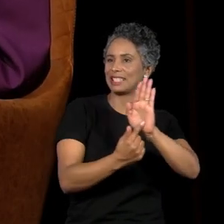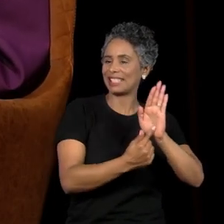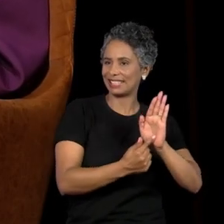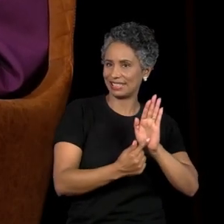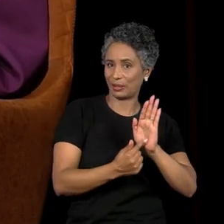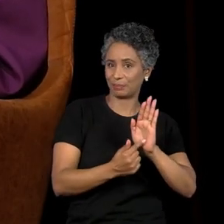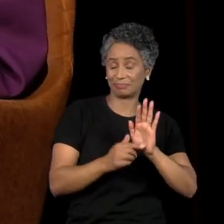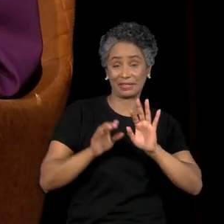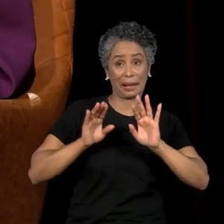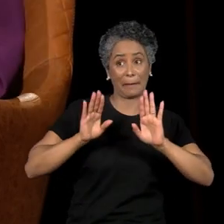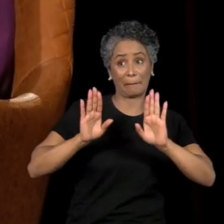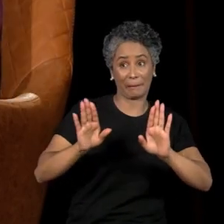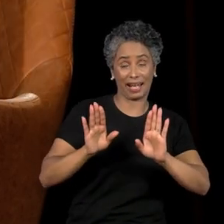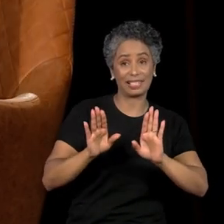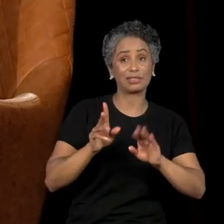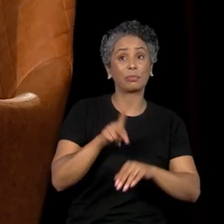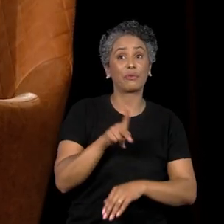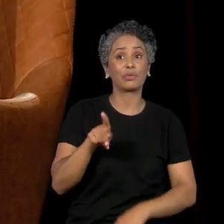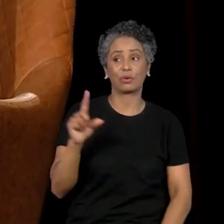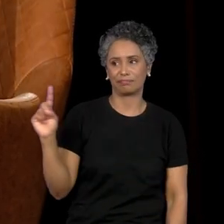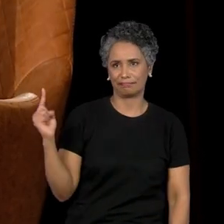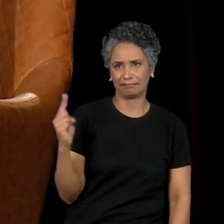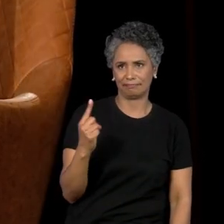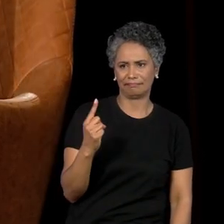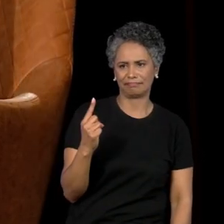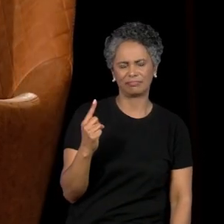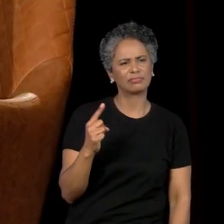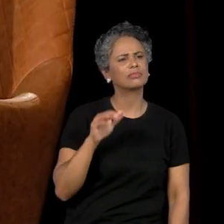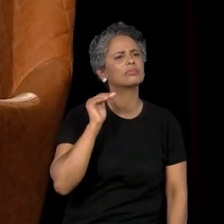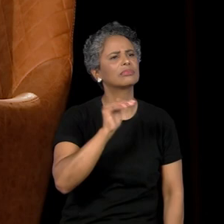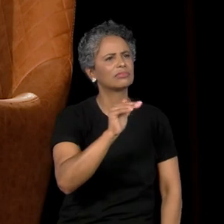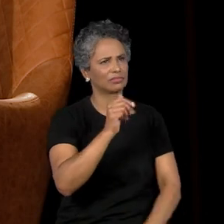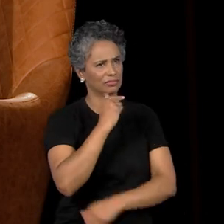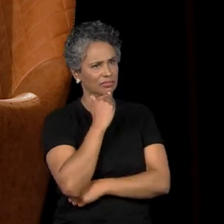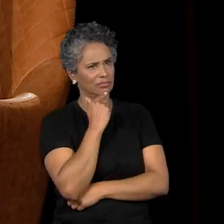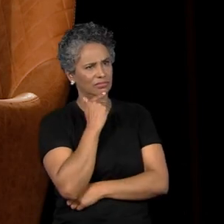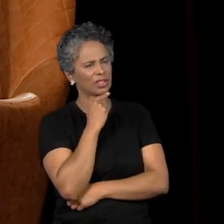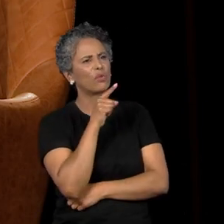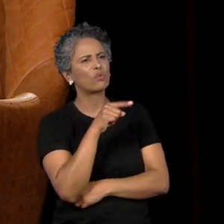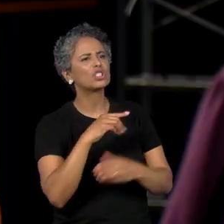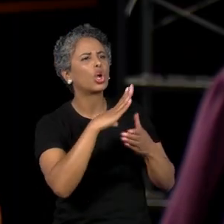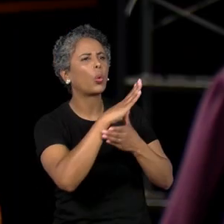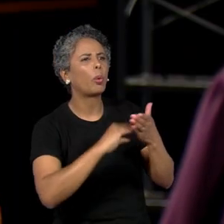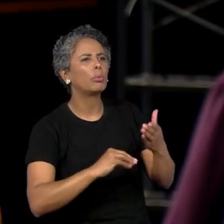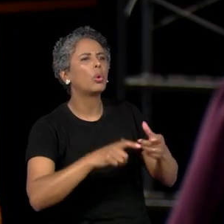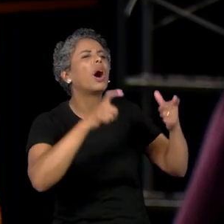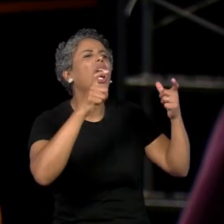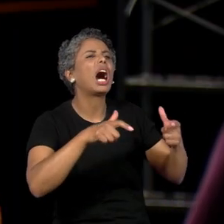chegou perto de mim e disse assim, menino, aonde você copiou essa coisa?